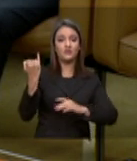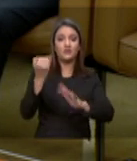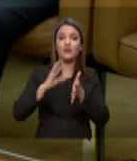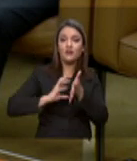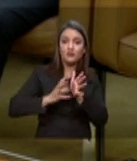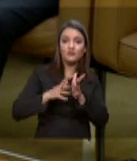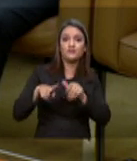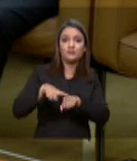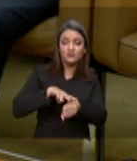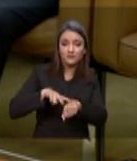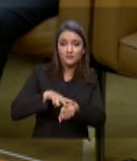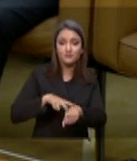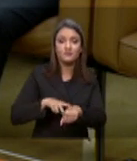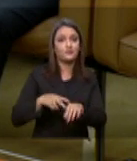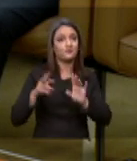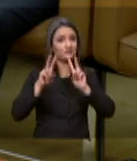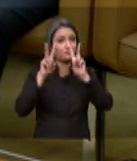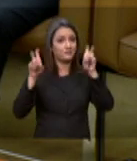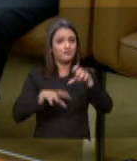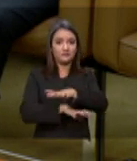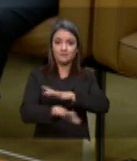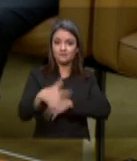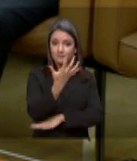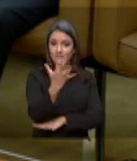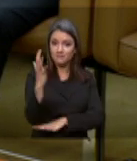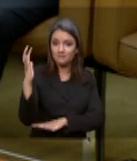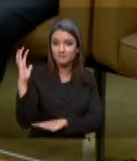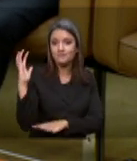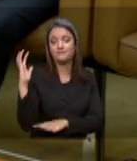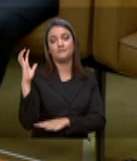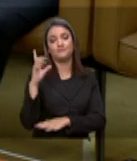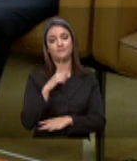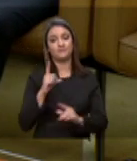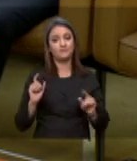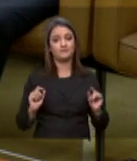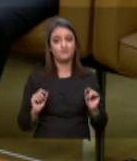pautas ambientais e que cobra,